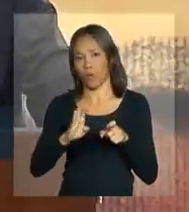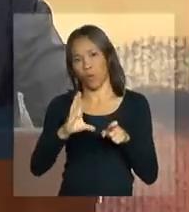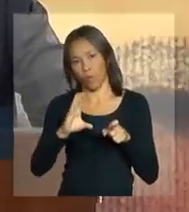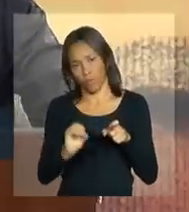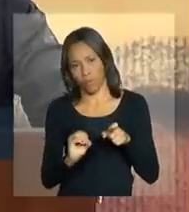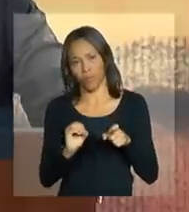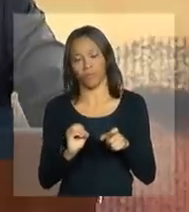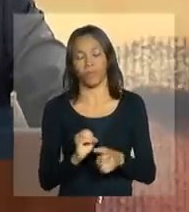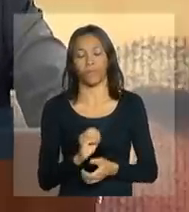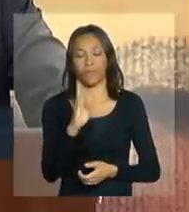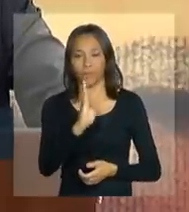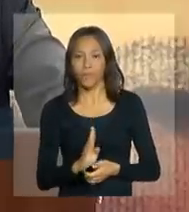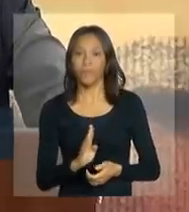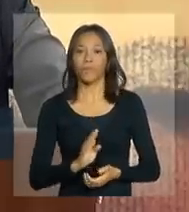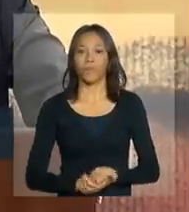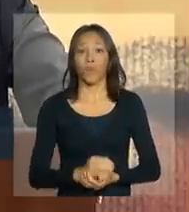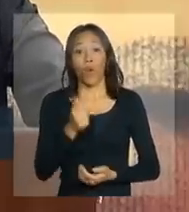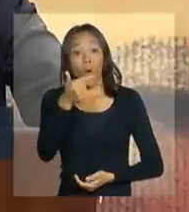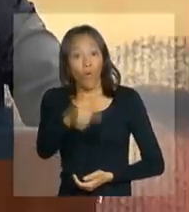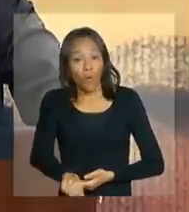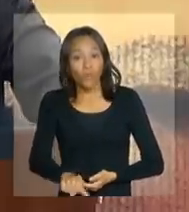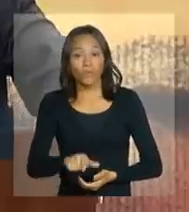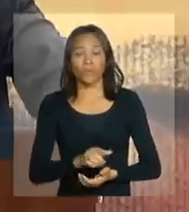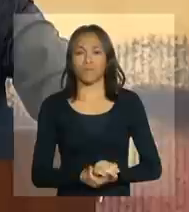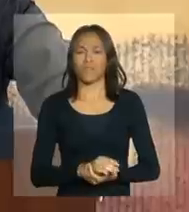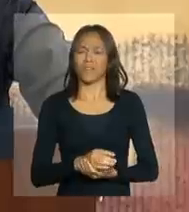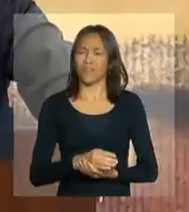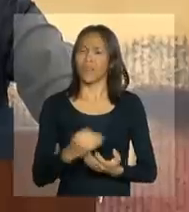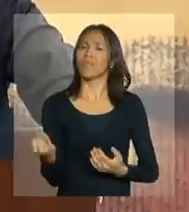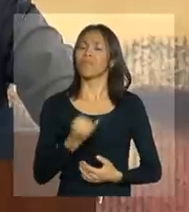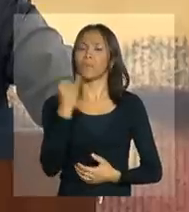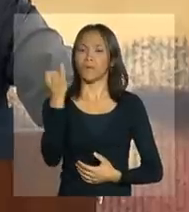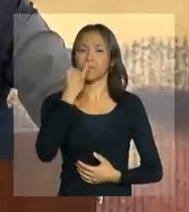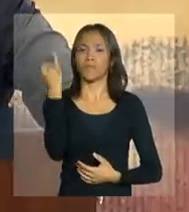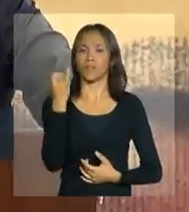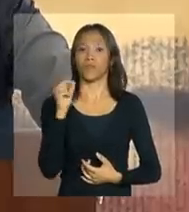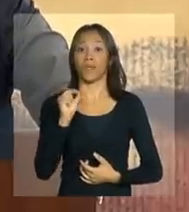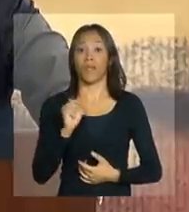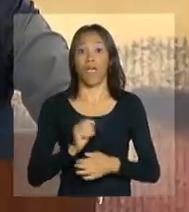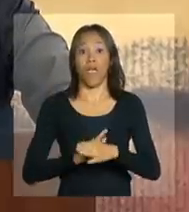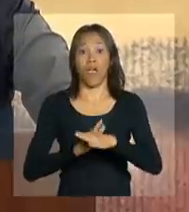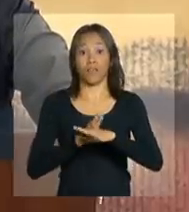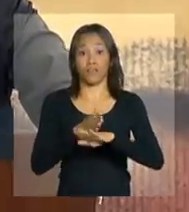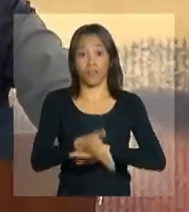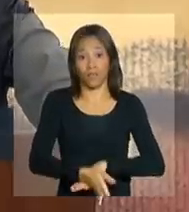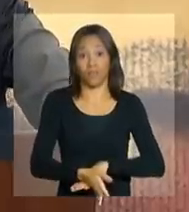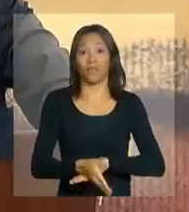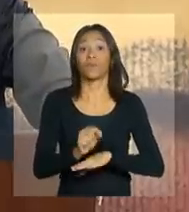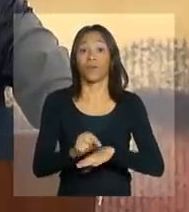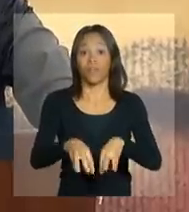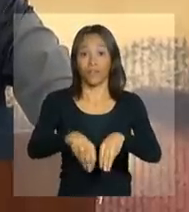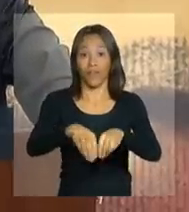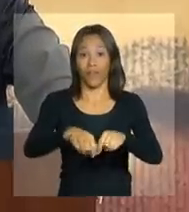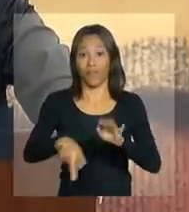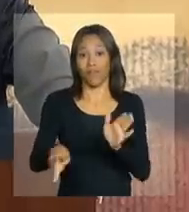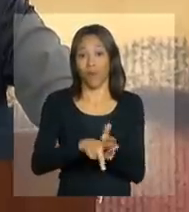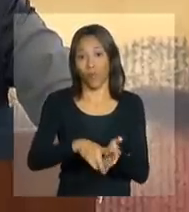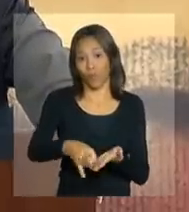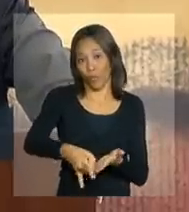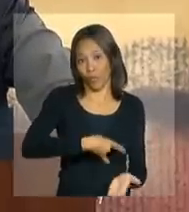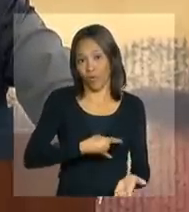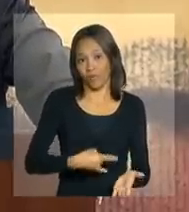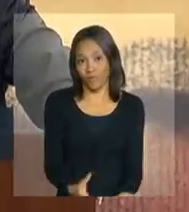conjuntamente uma outra outra questão extremamente importante é o acesso à Terra que foi feito referência